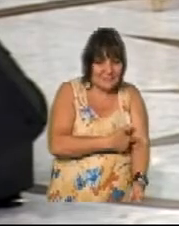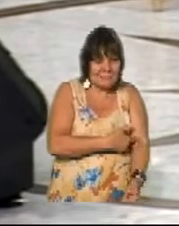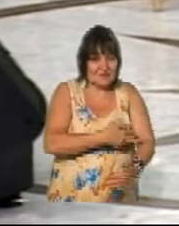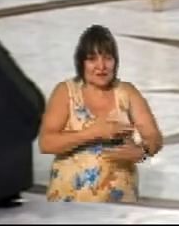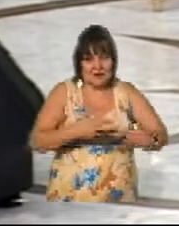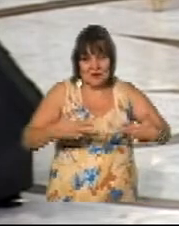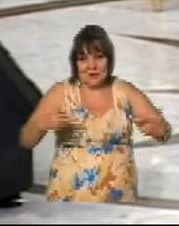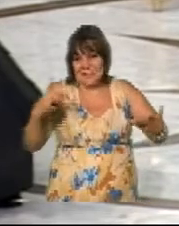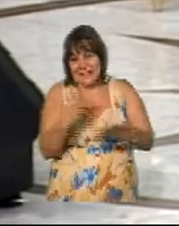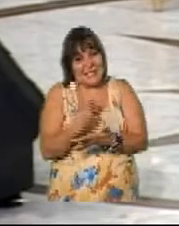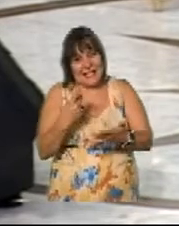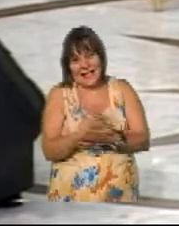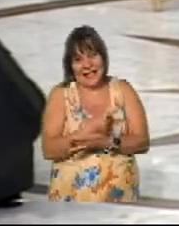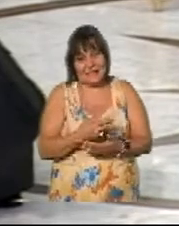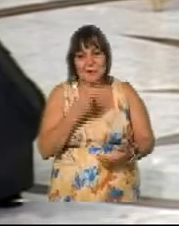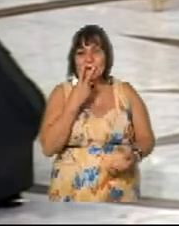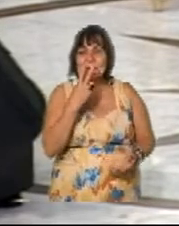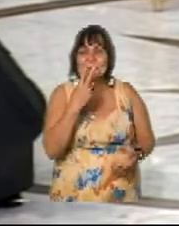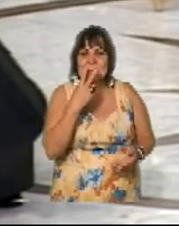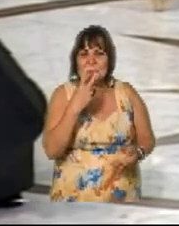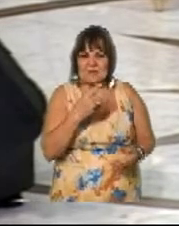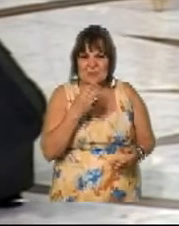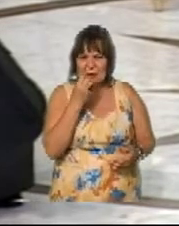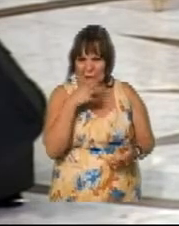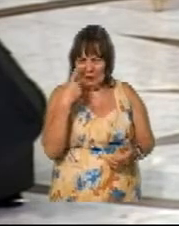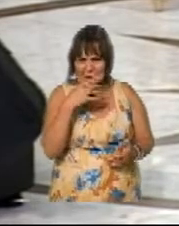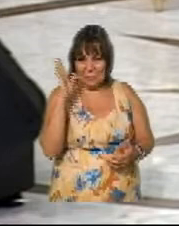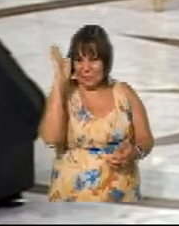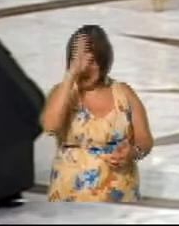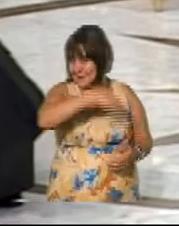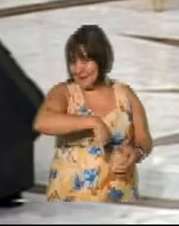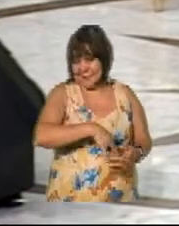que fuma, fuma, fuma, é uma coisa gostosa de se beijar?